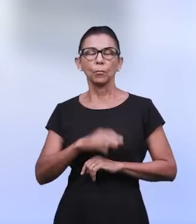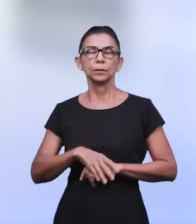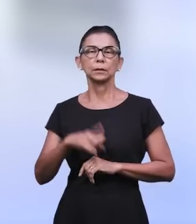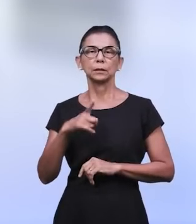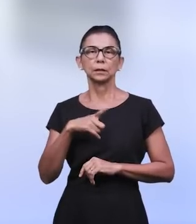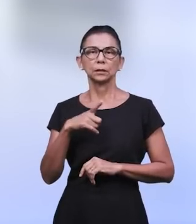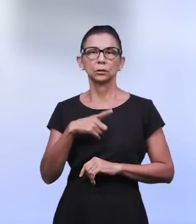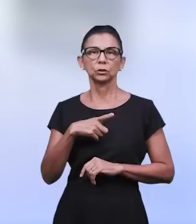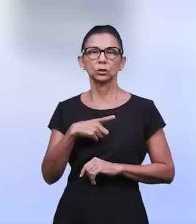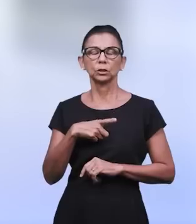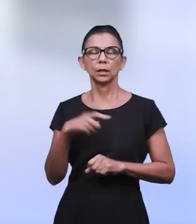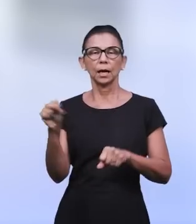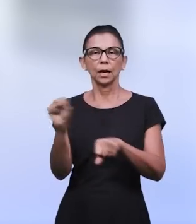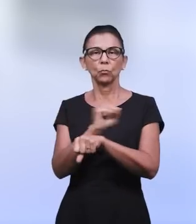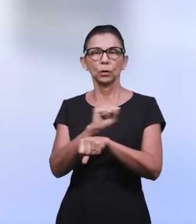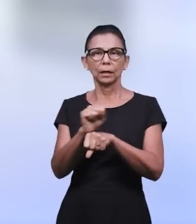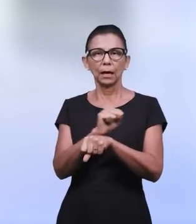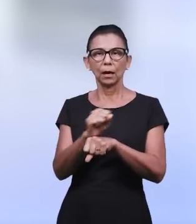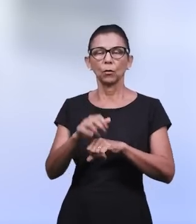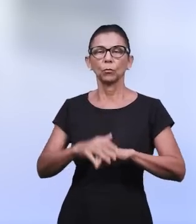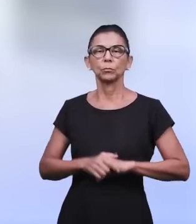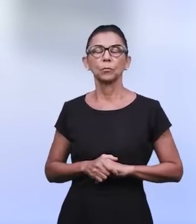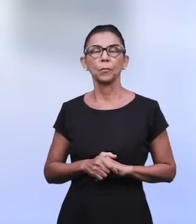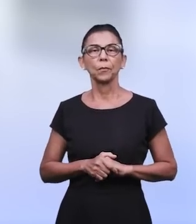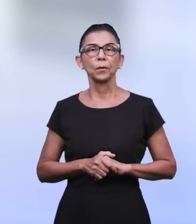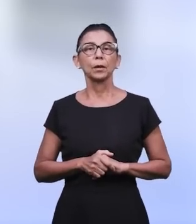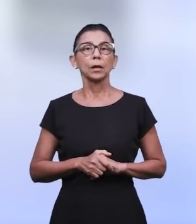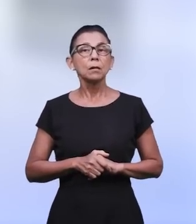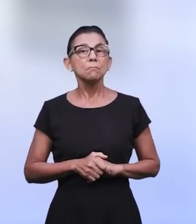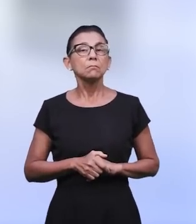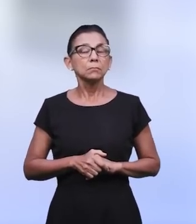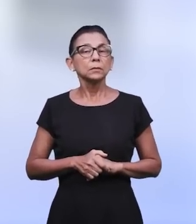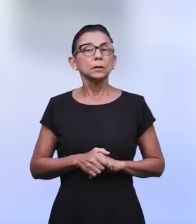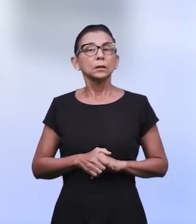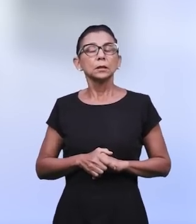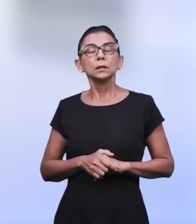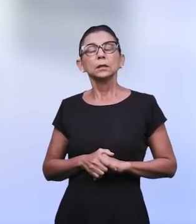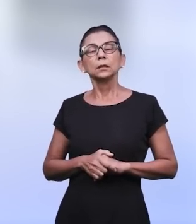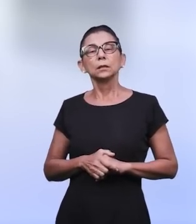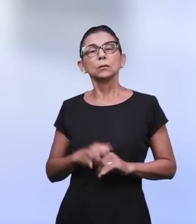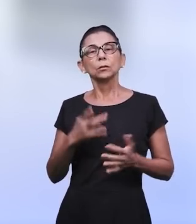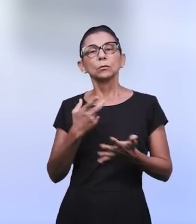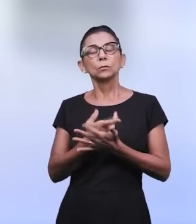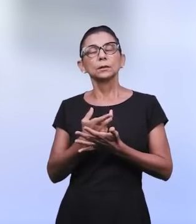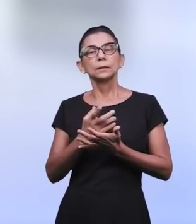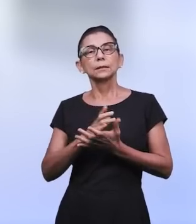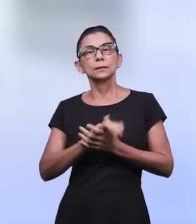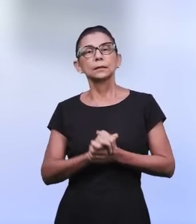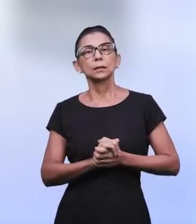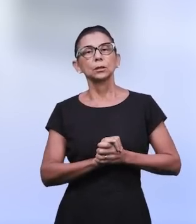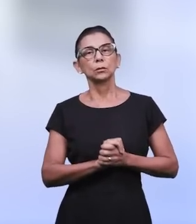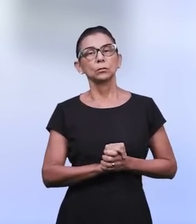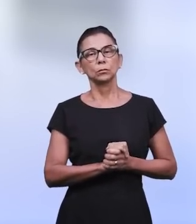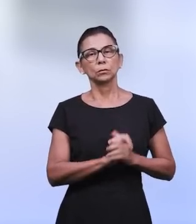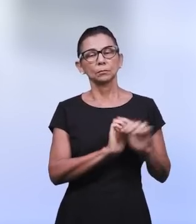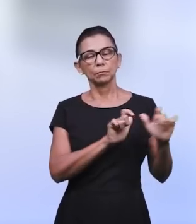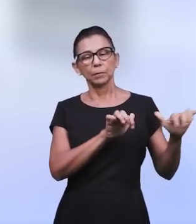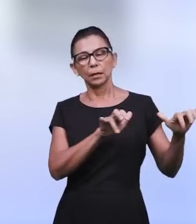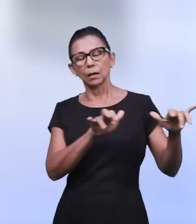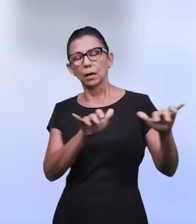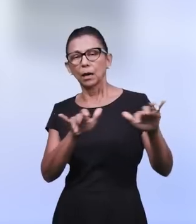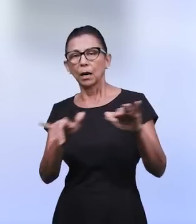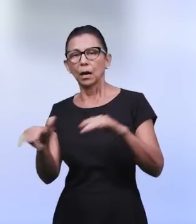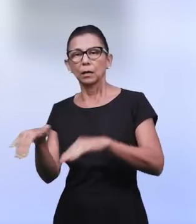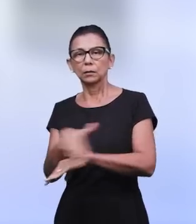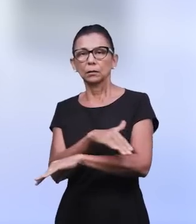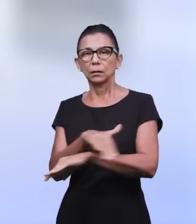direção. Experiência que os irmãos contam que na cantata evangelística muitas pessoas saíam ao encontro, ali queriam ver, queriam saber